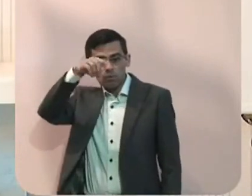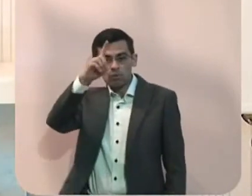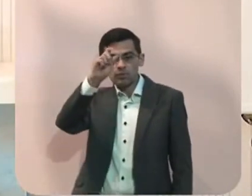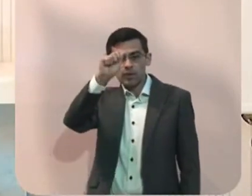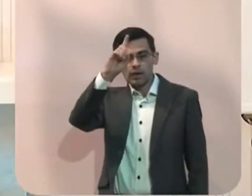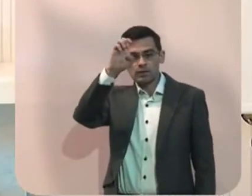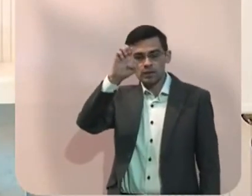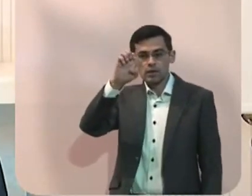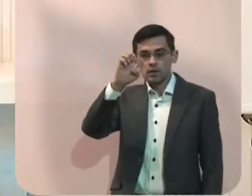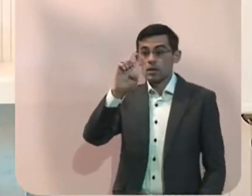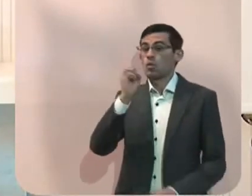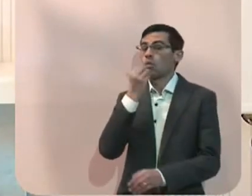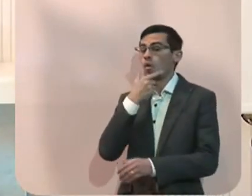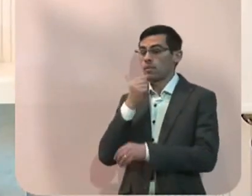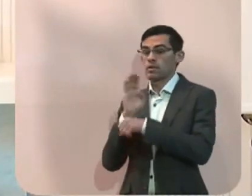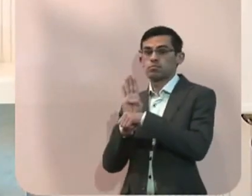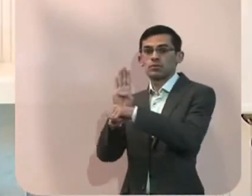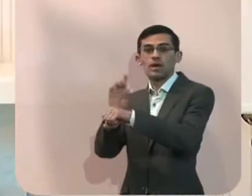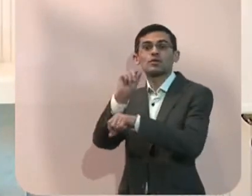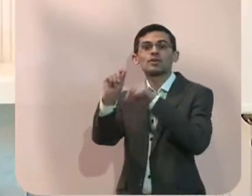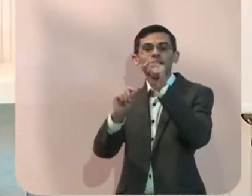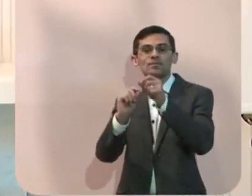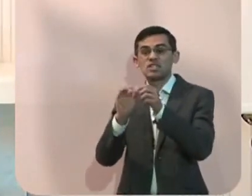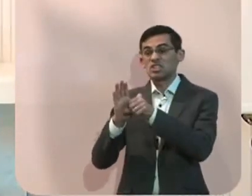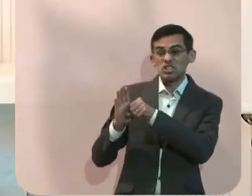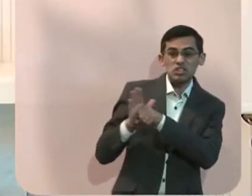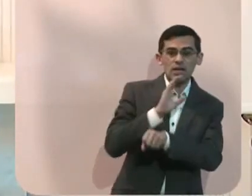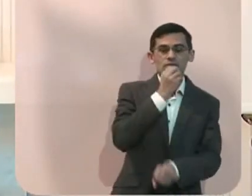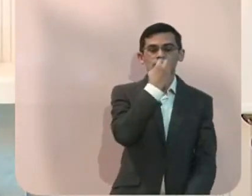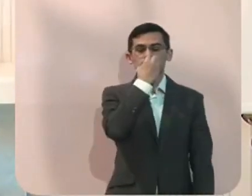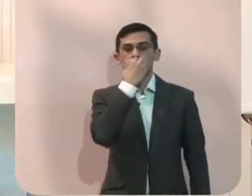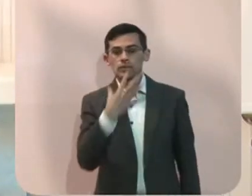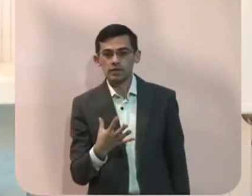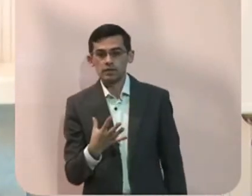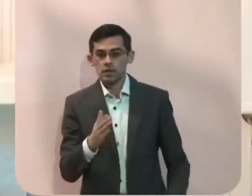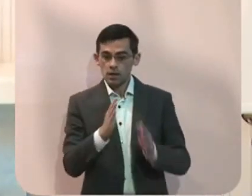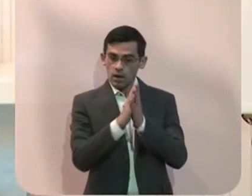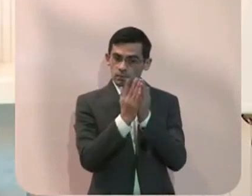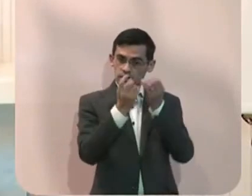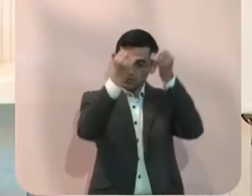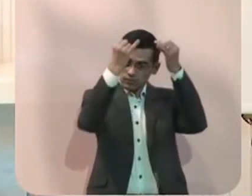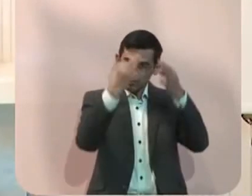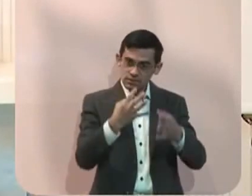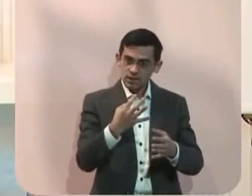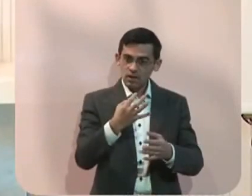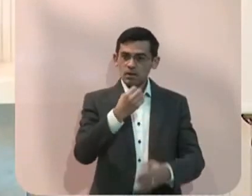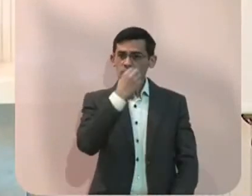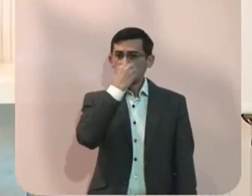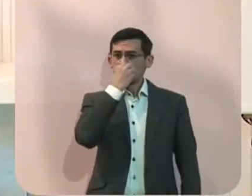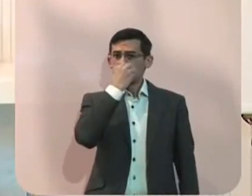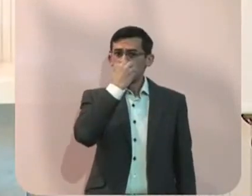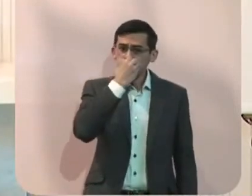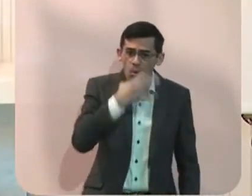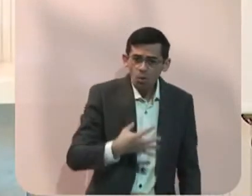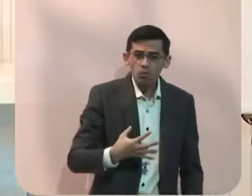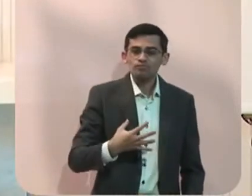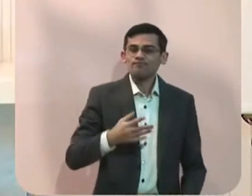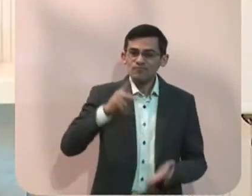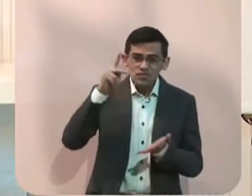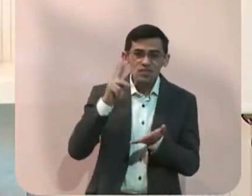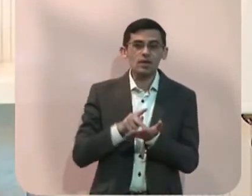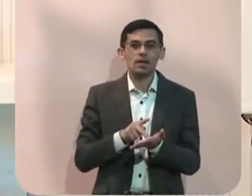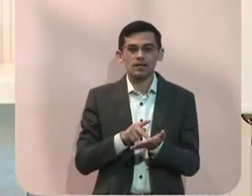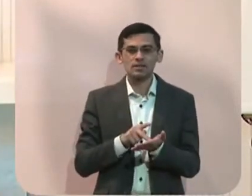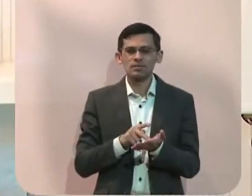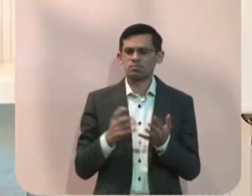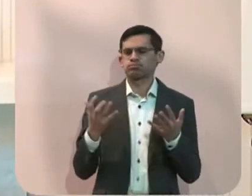Barnabé era um homem cheio de bondade. A Bíblia afirma que ele era gente boa,